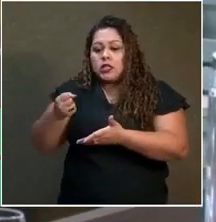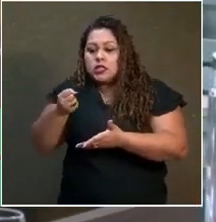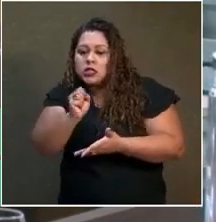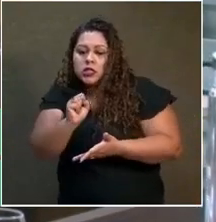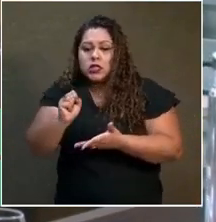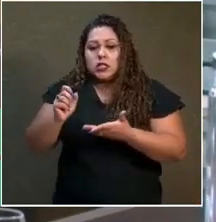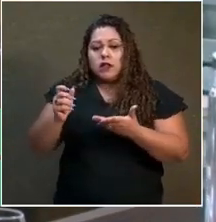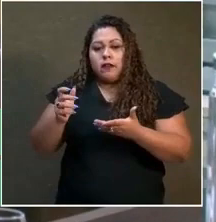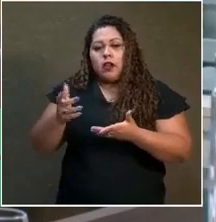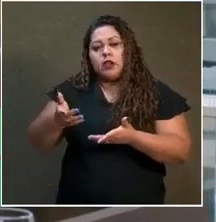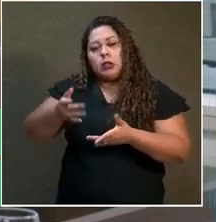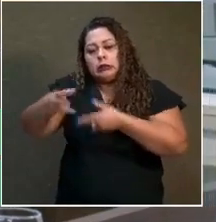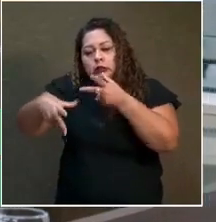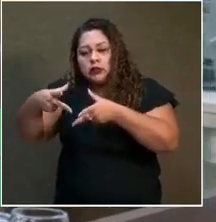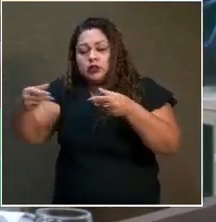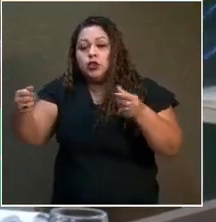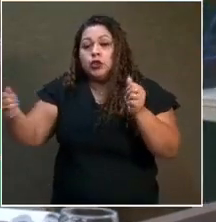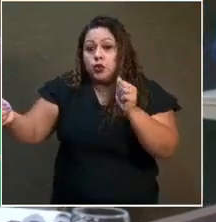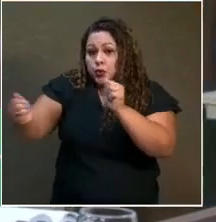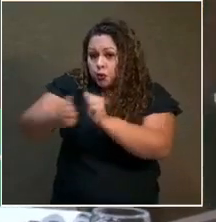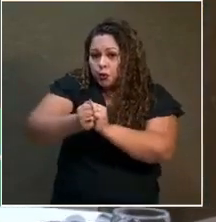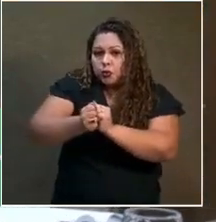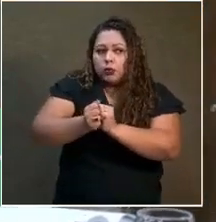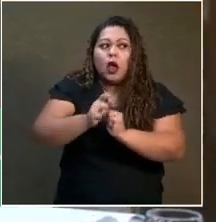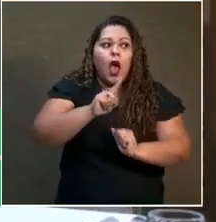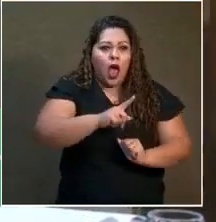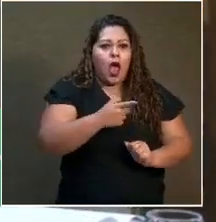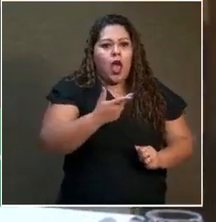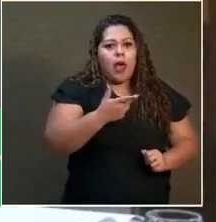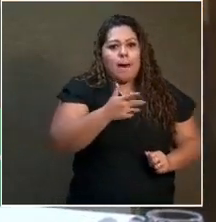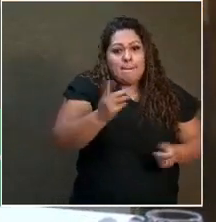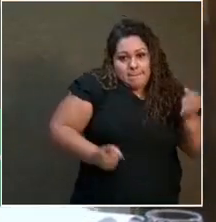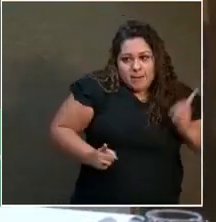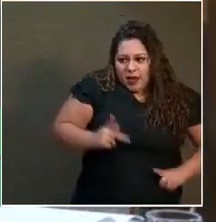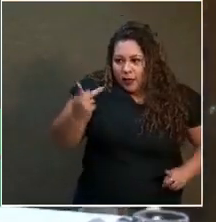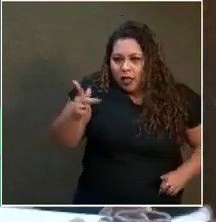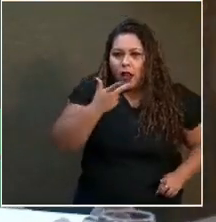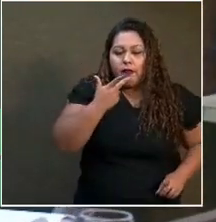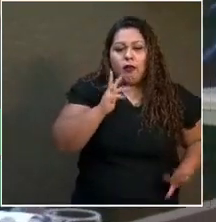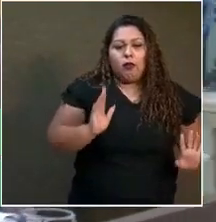ir junto com ela. Está no depoimento da Graziele aí.